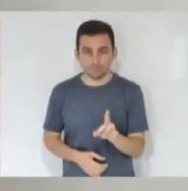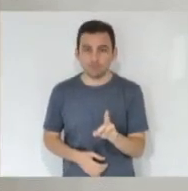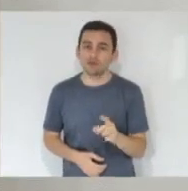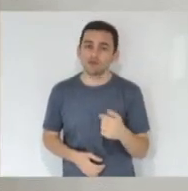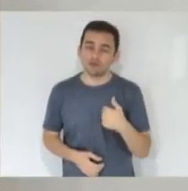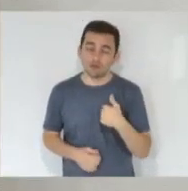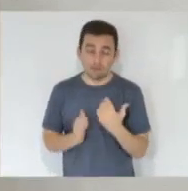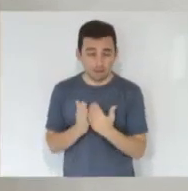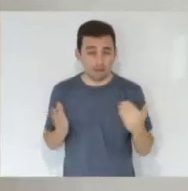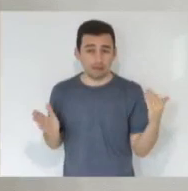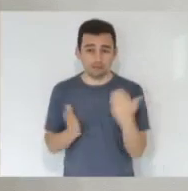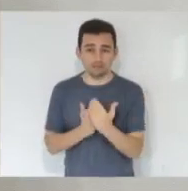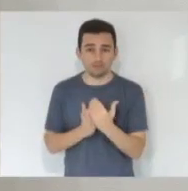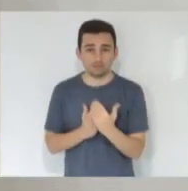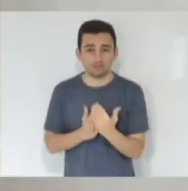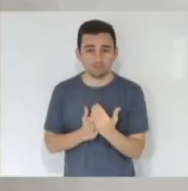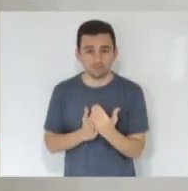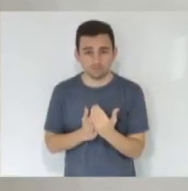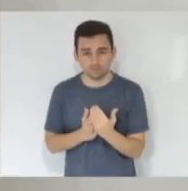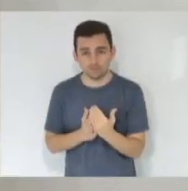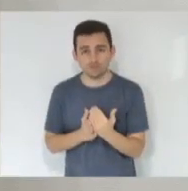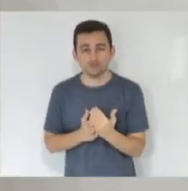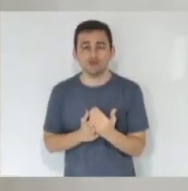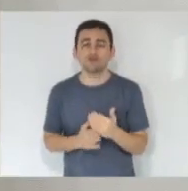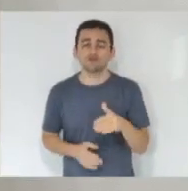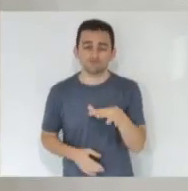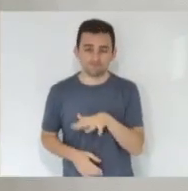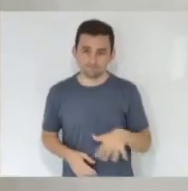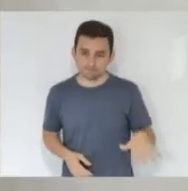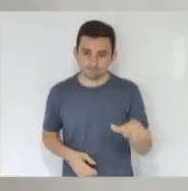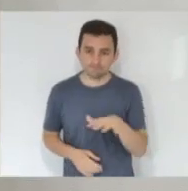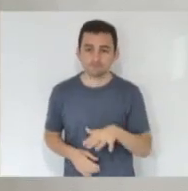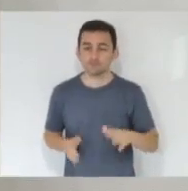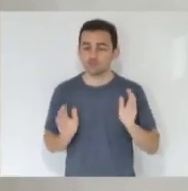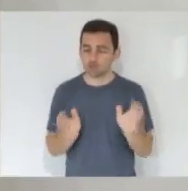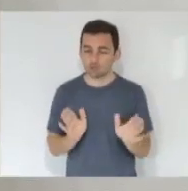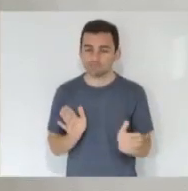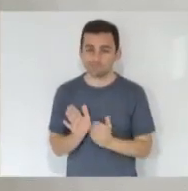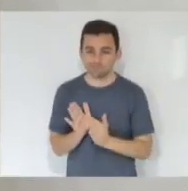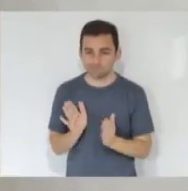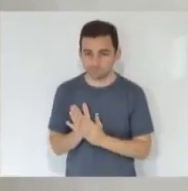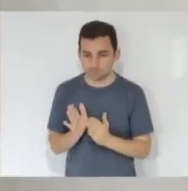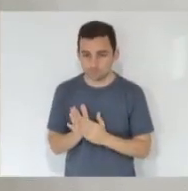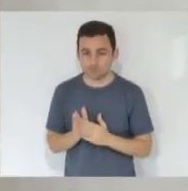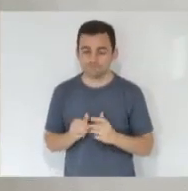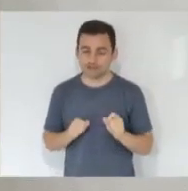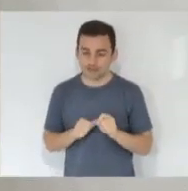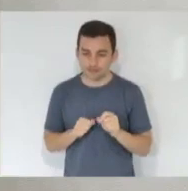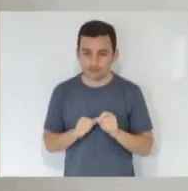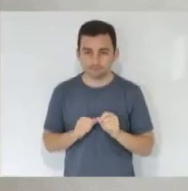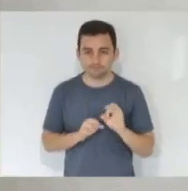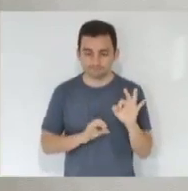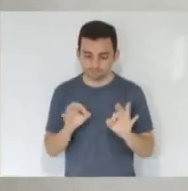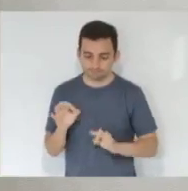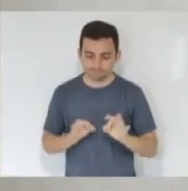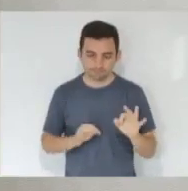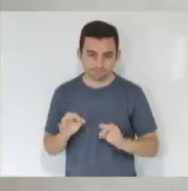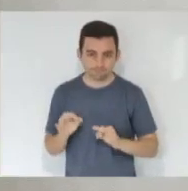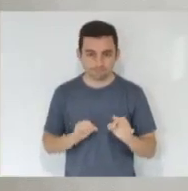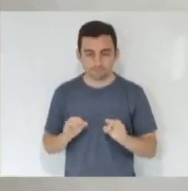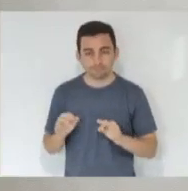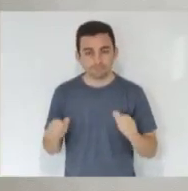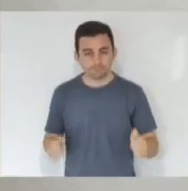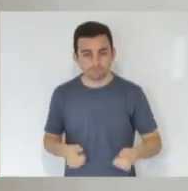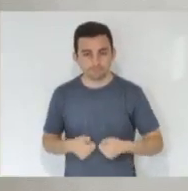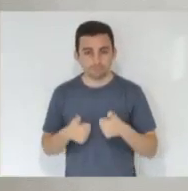do que isso, é aquilo que nós estamos propostos a fazer na recuperação